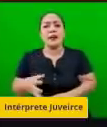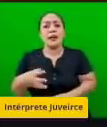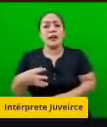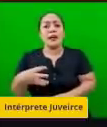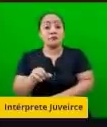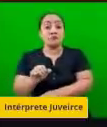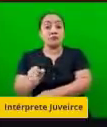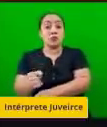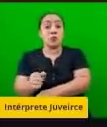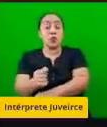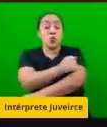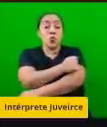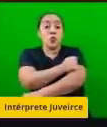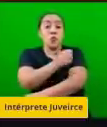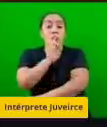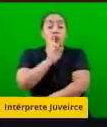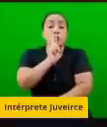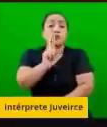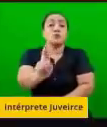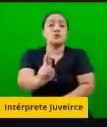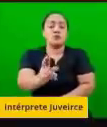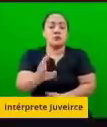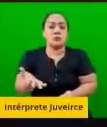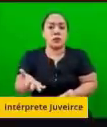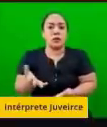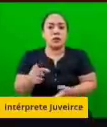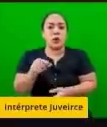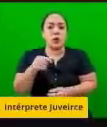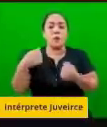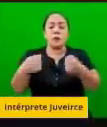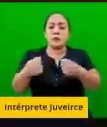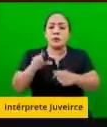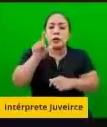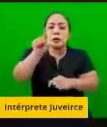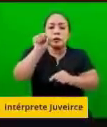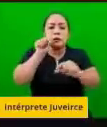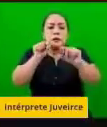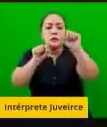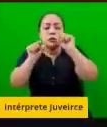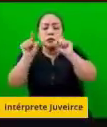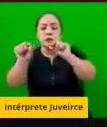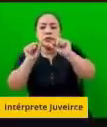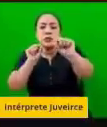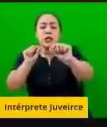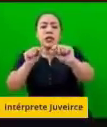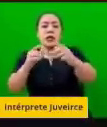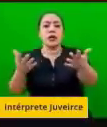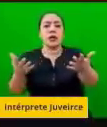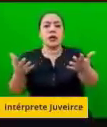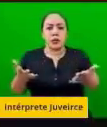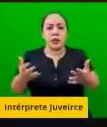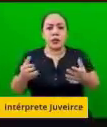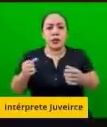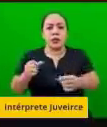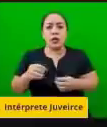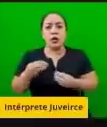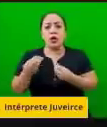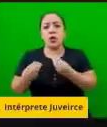identificar nesse quadro elementos que indiquem justamente esse branqueamento